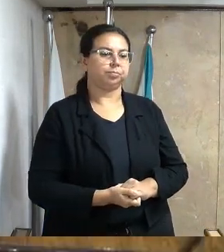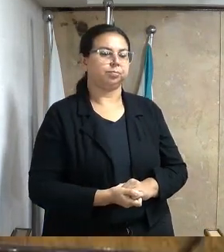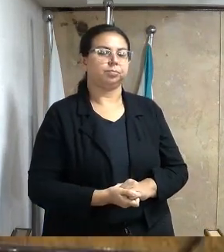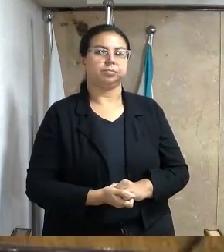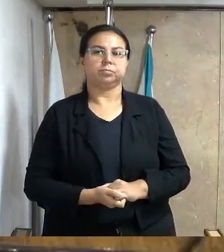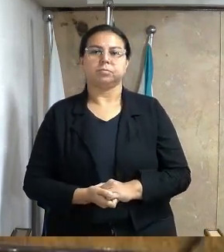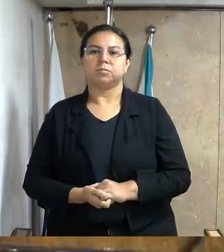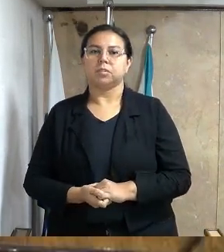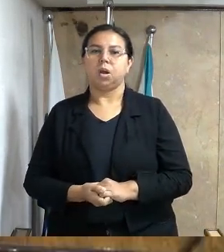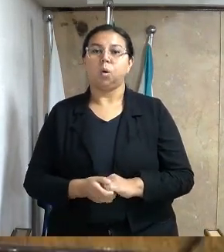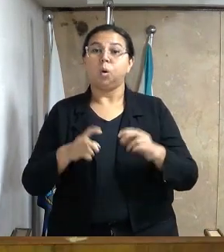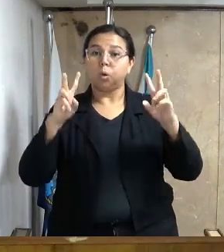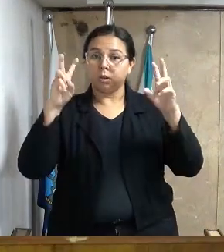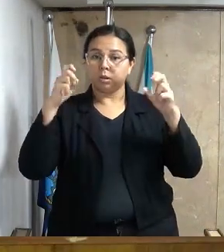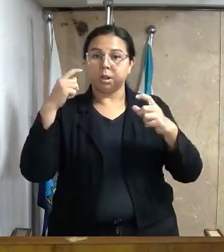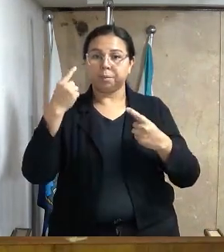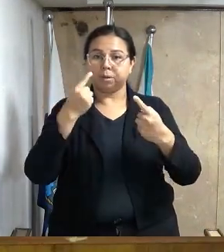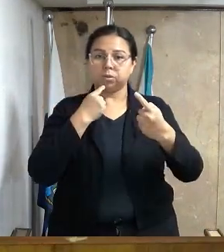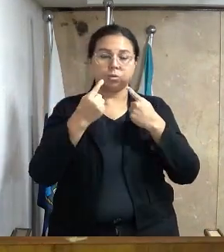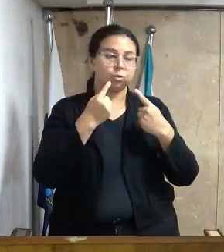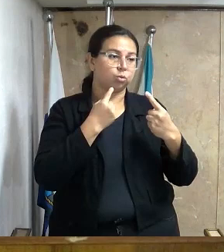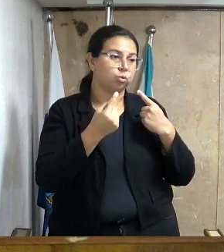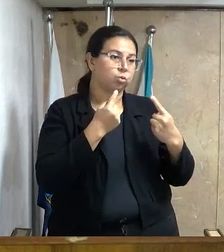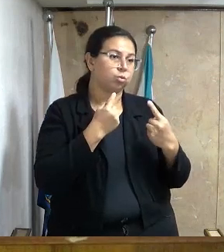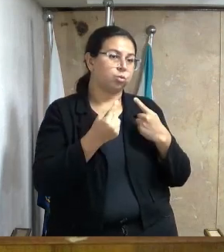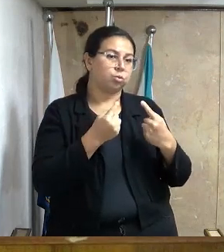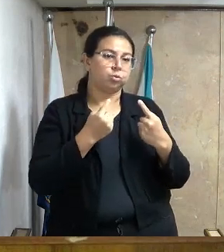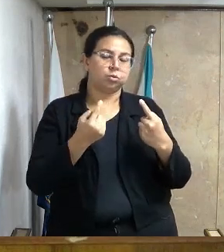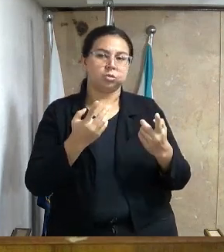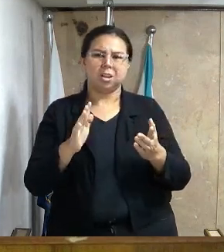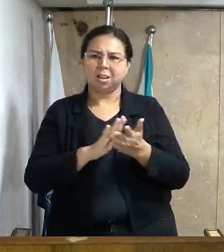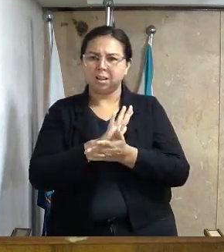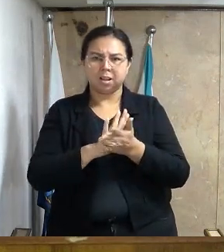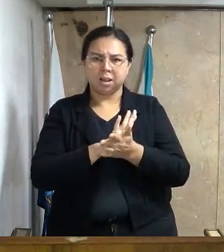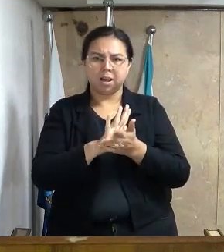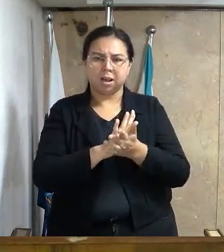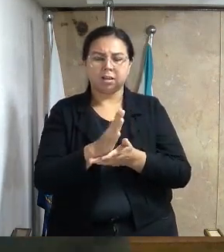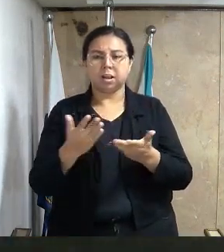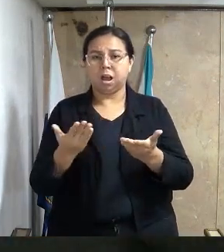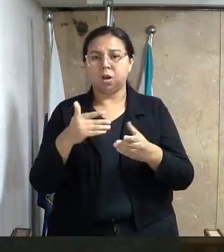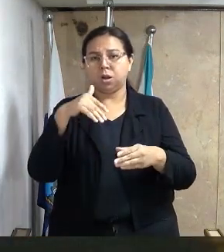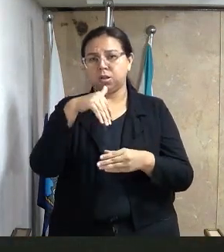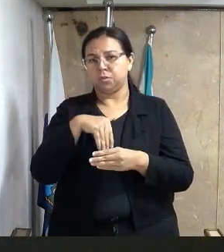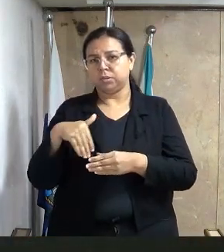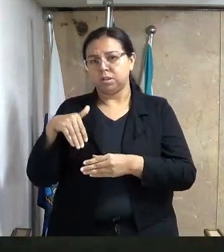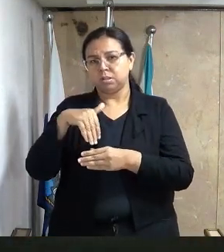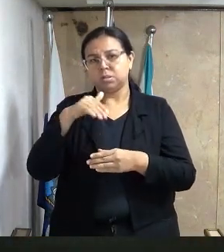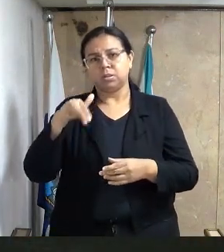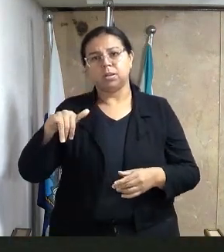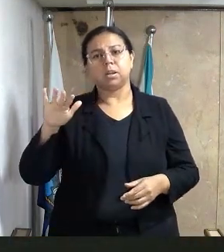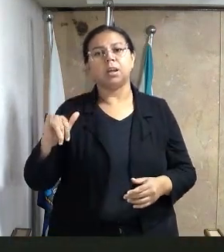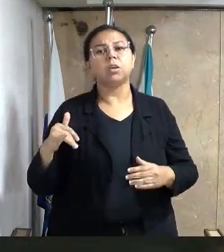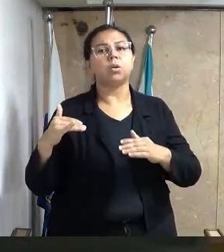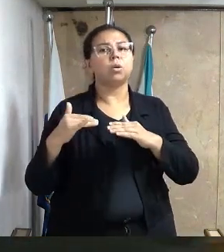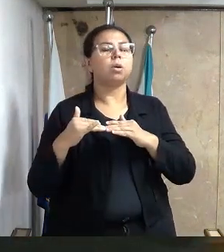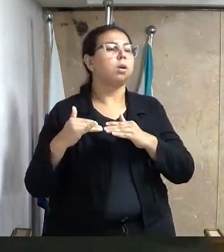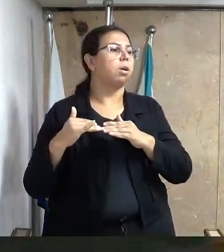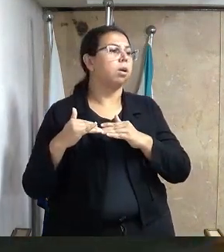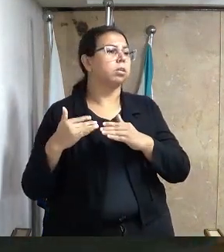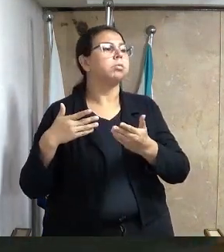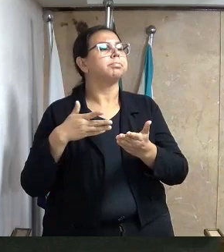A matéria encontra-se em discussão. Não haveram o que queira discutir, a matéria encontra-se em votação. Vereadores que aprovam, permaneçam como estão.